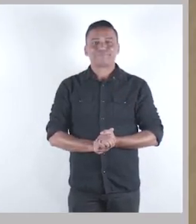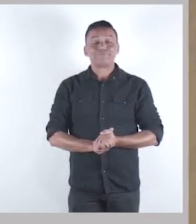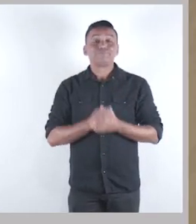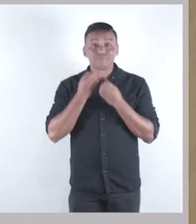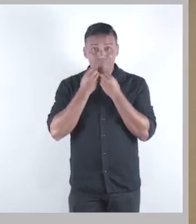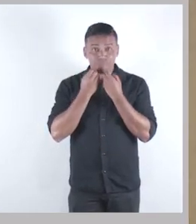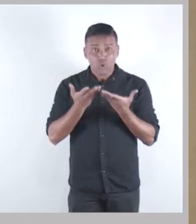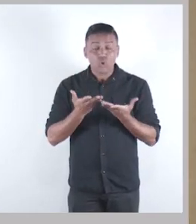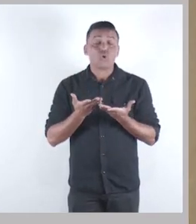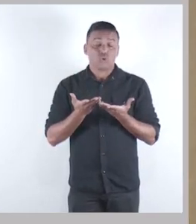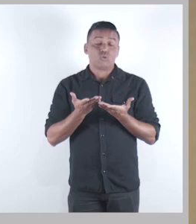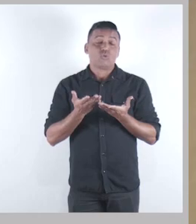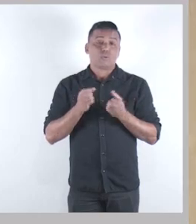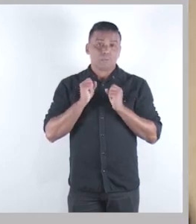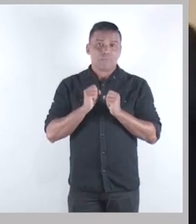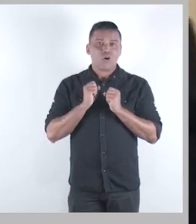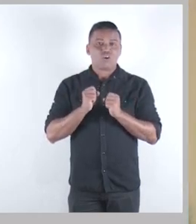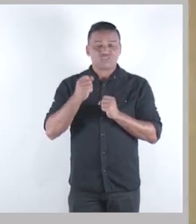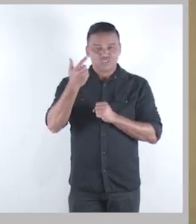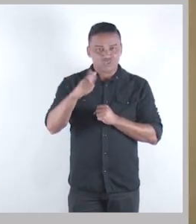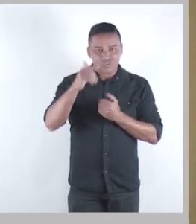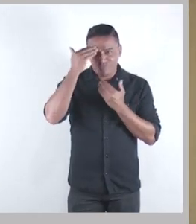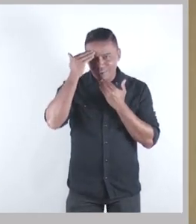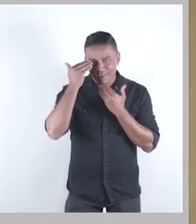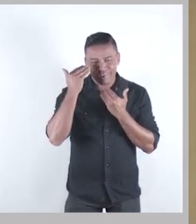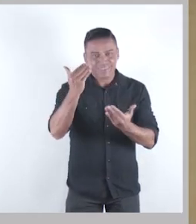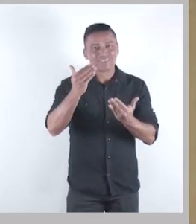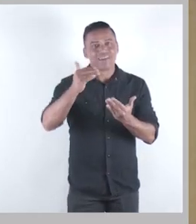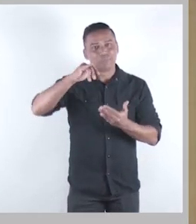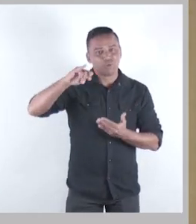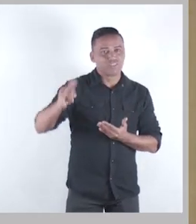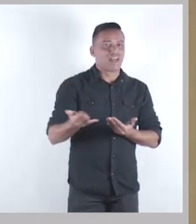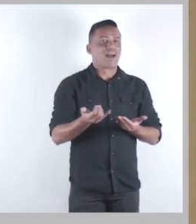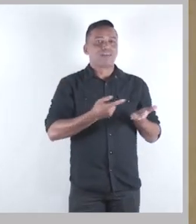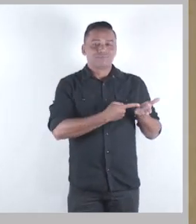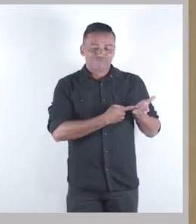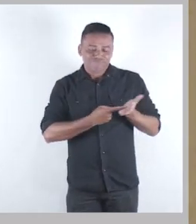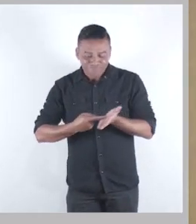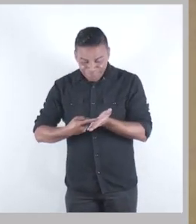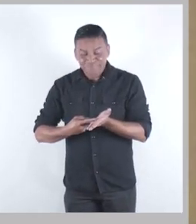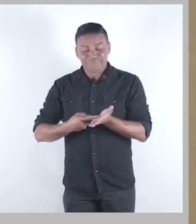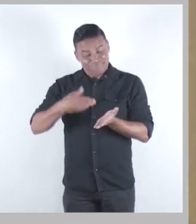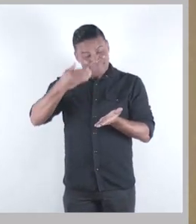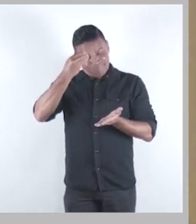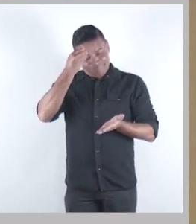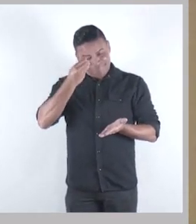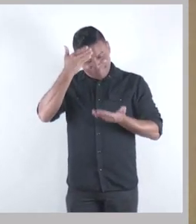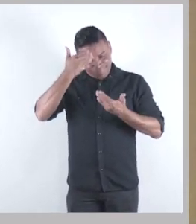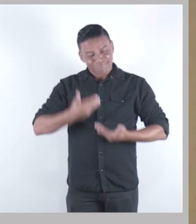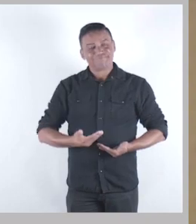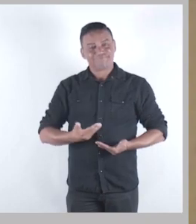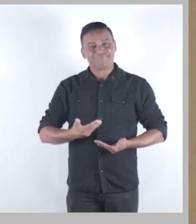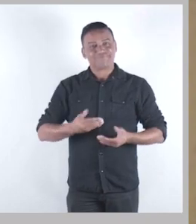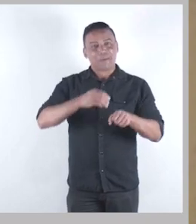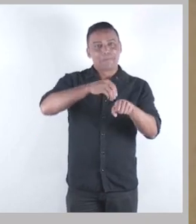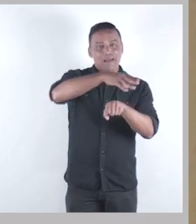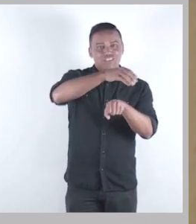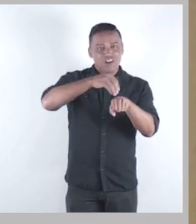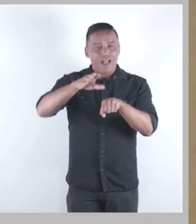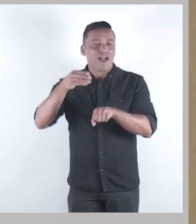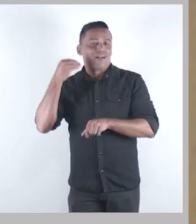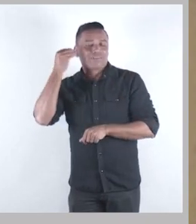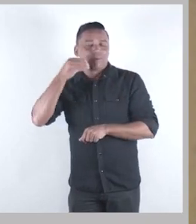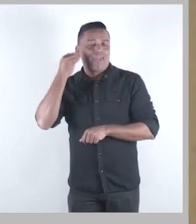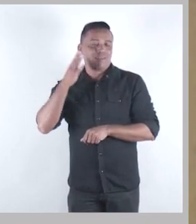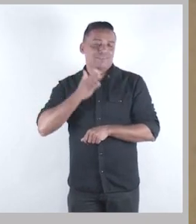Bom, eu só posso, uma vez mais, agradecer esta oportunidade de partilhar